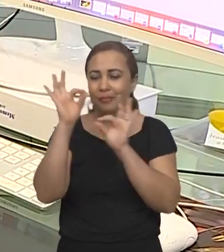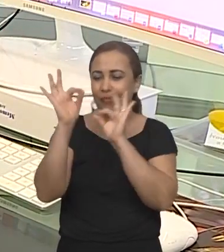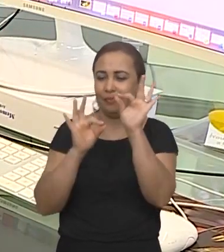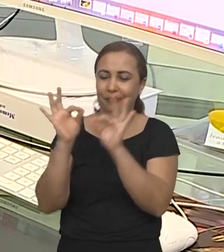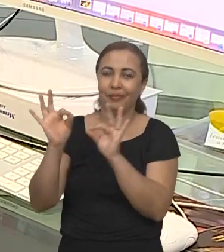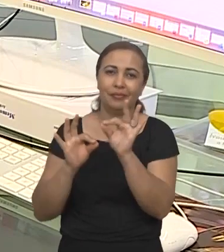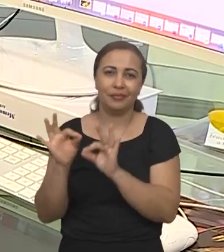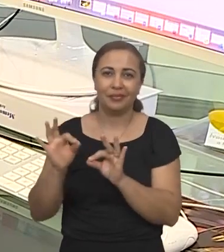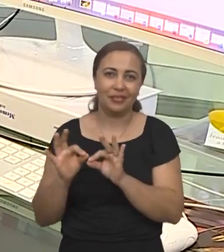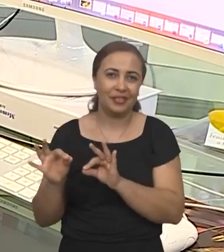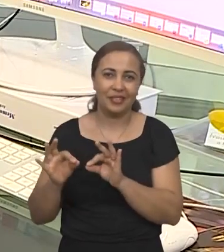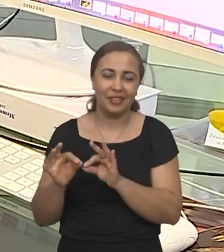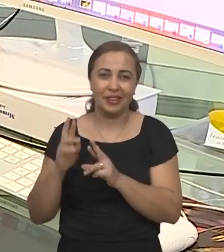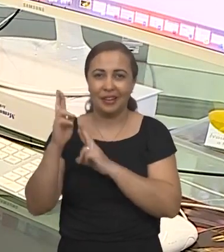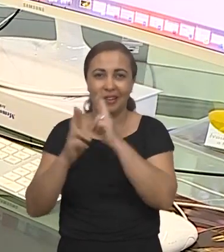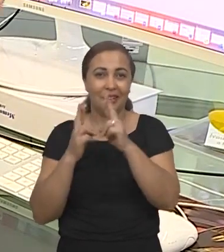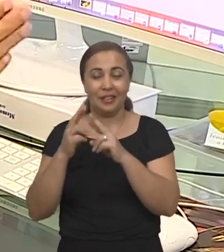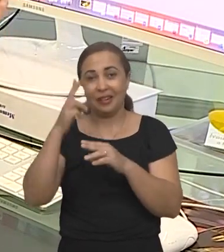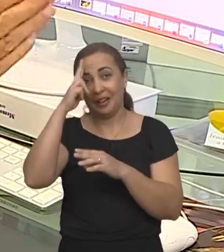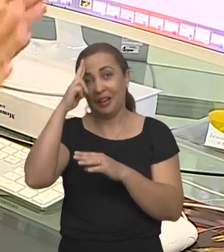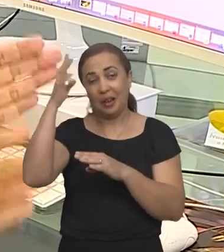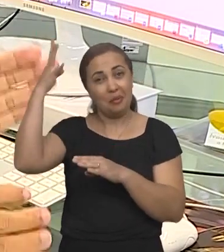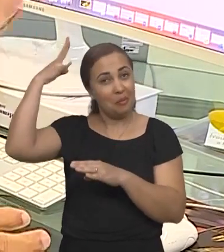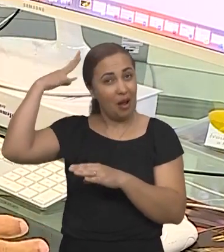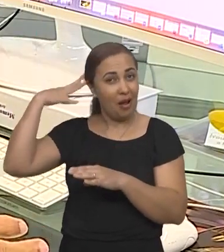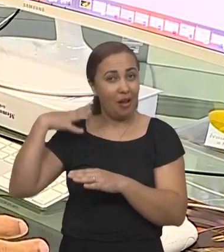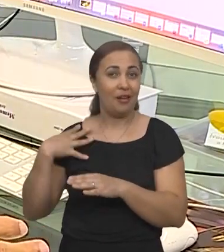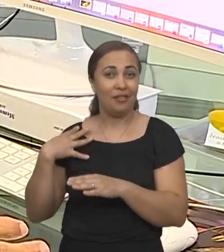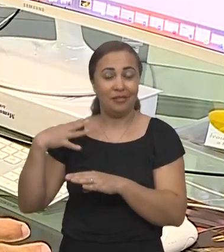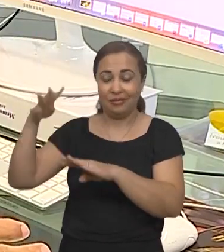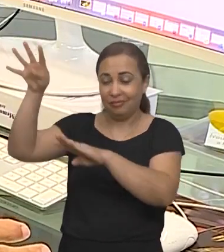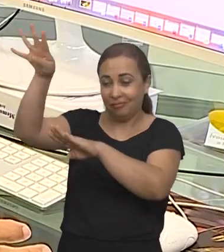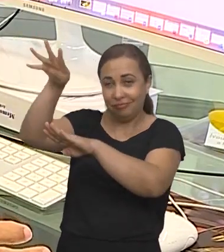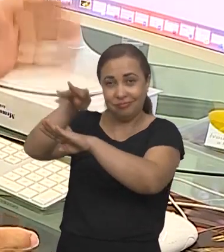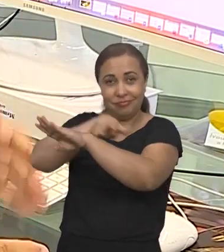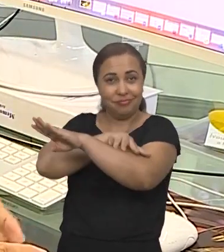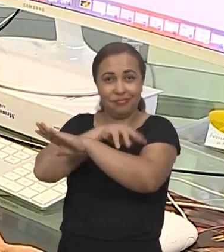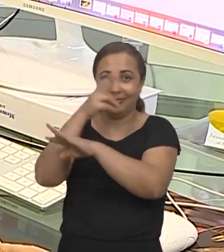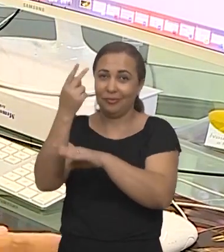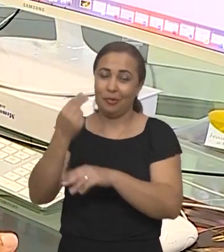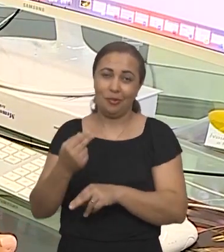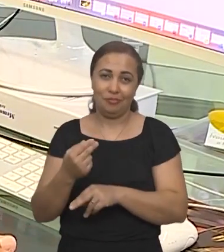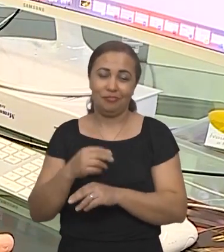tão bem organizadas umas em relação às outras, que lembra um pouco o pente de cabelo que nós